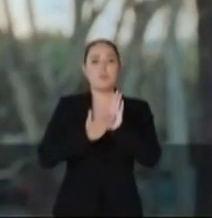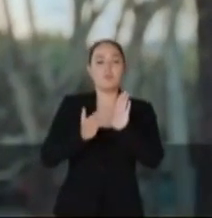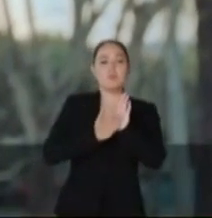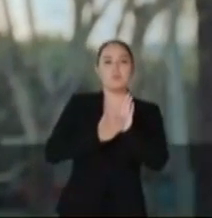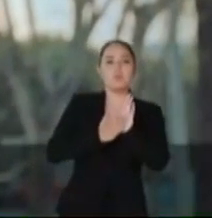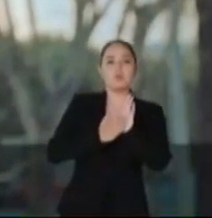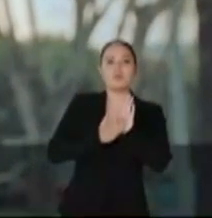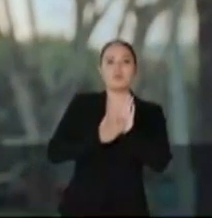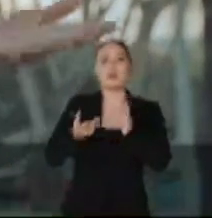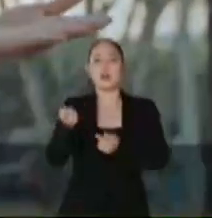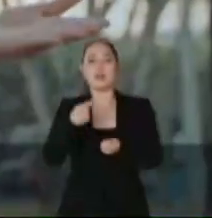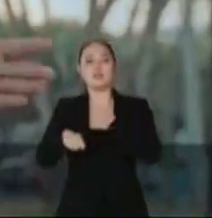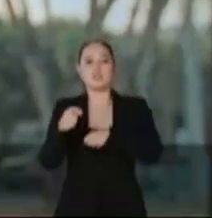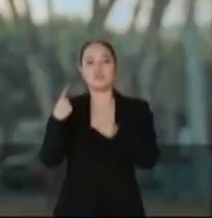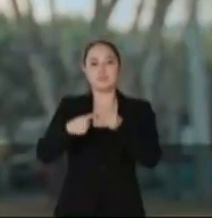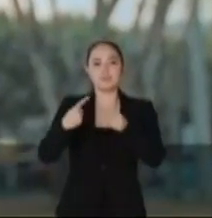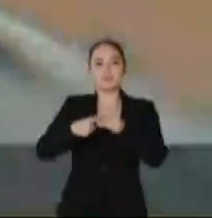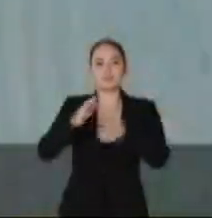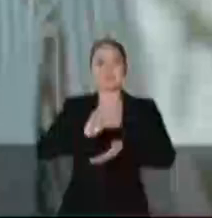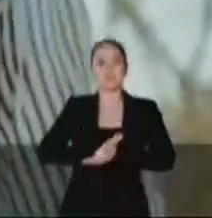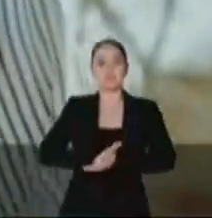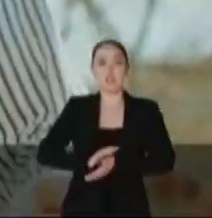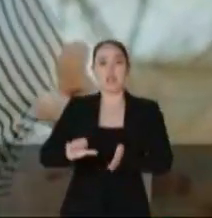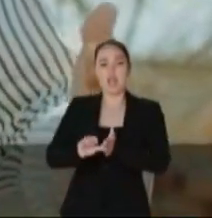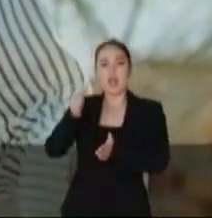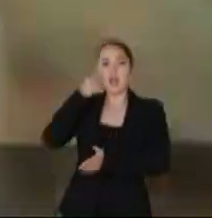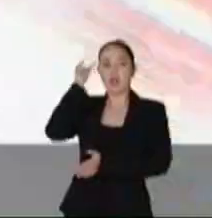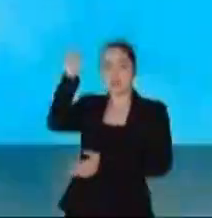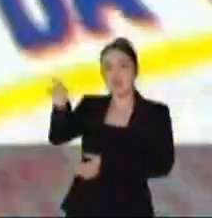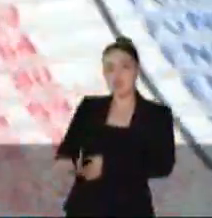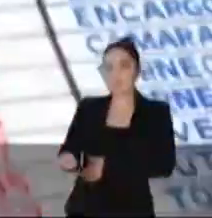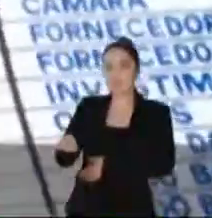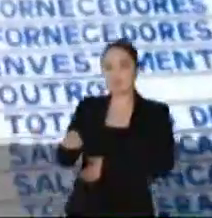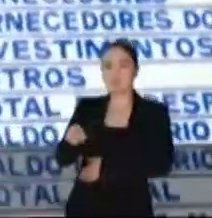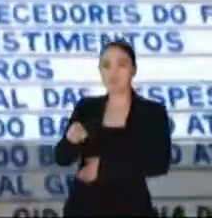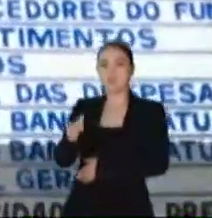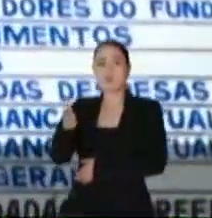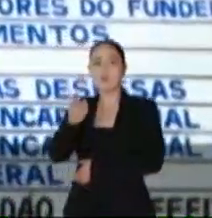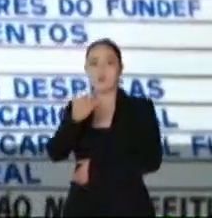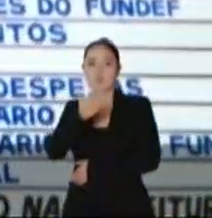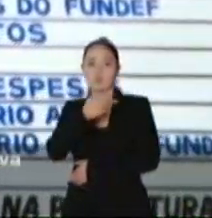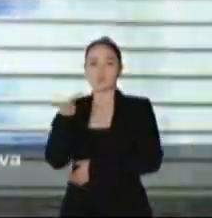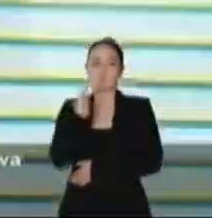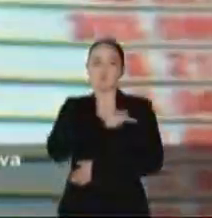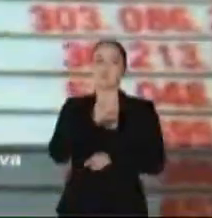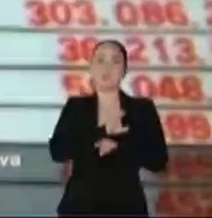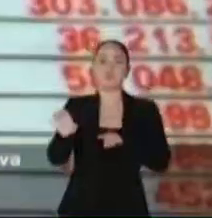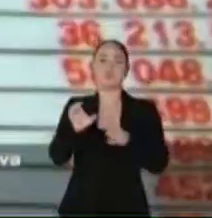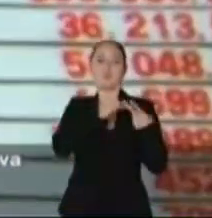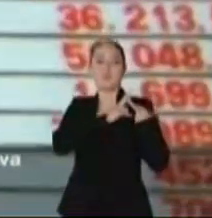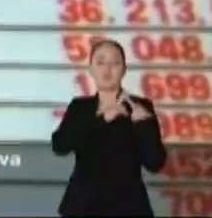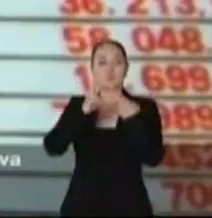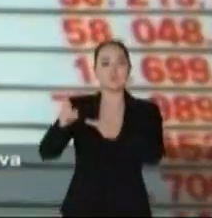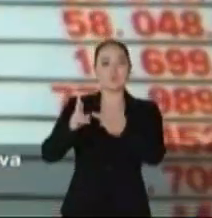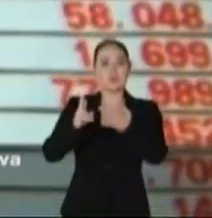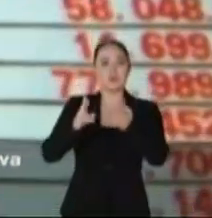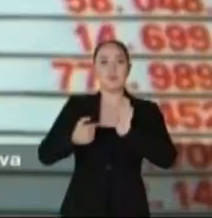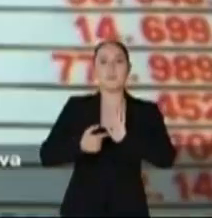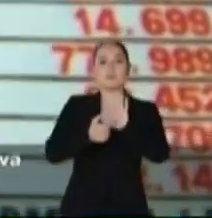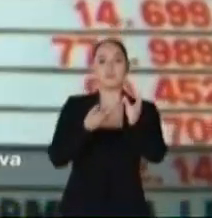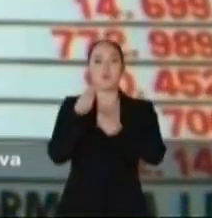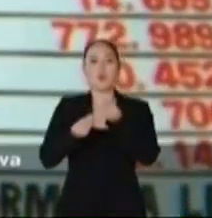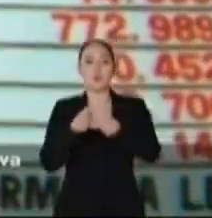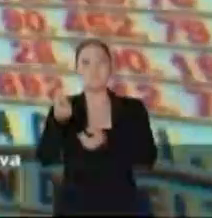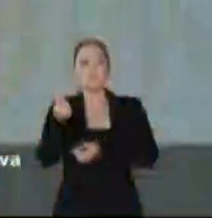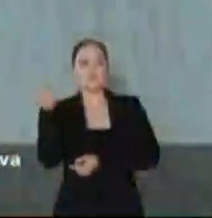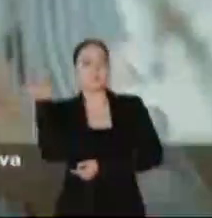já prestava contas em praça pública. Foi a primeira vez que eu vi no nosso estado um painel da responsabilidade mostrando o que